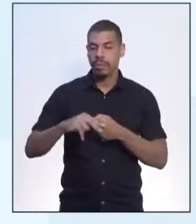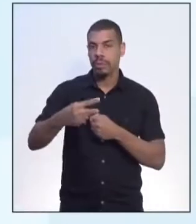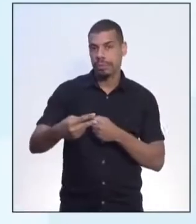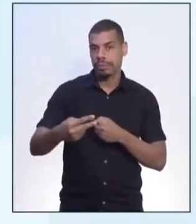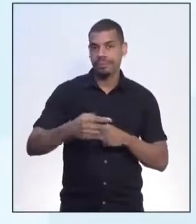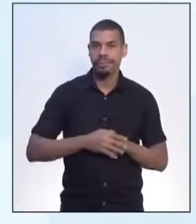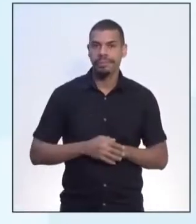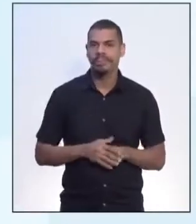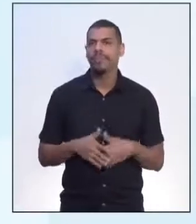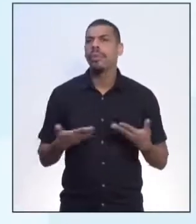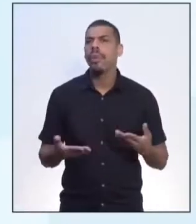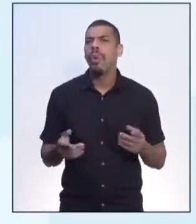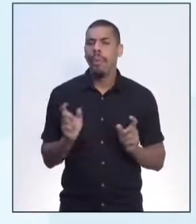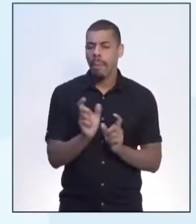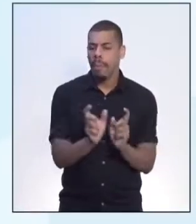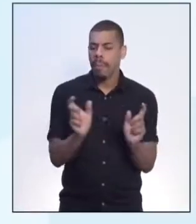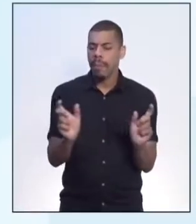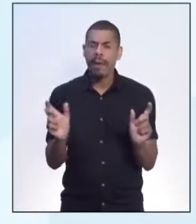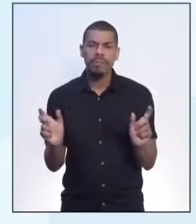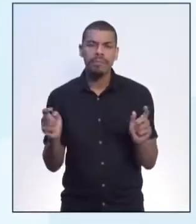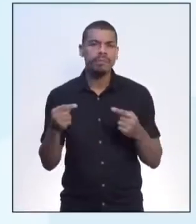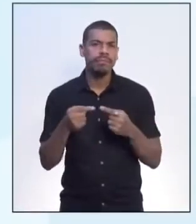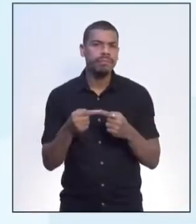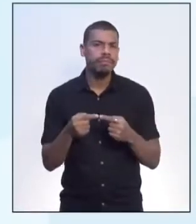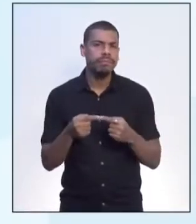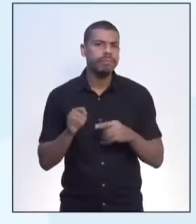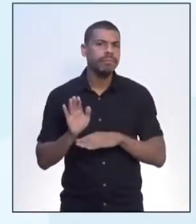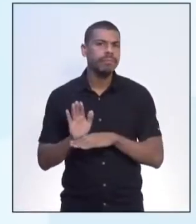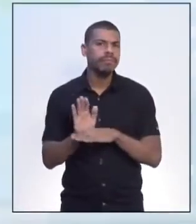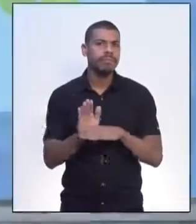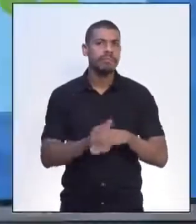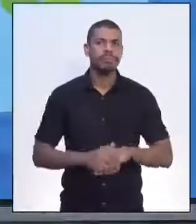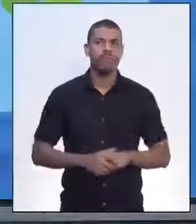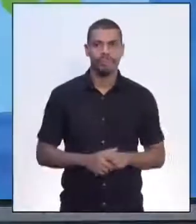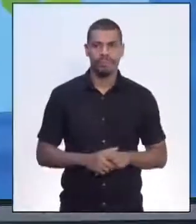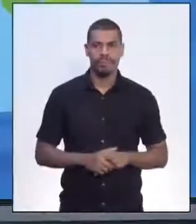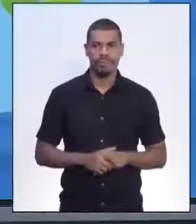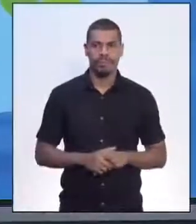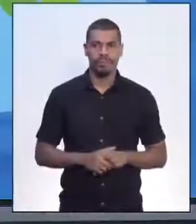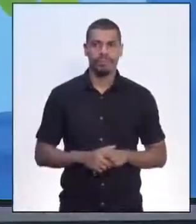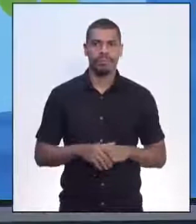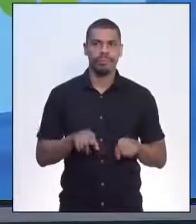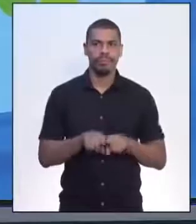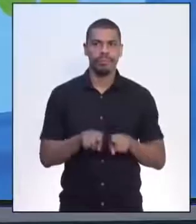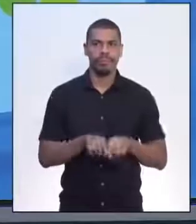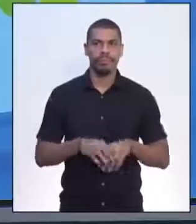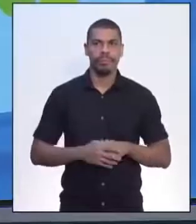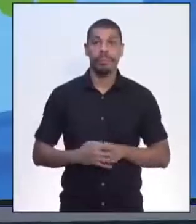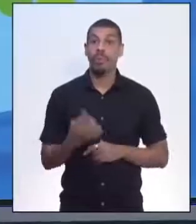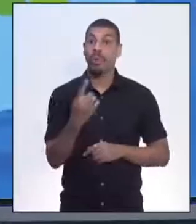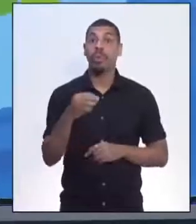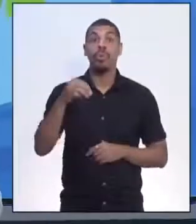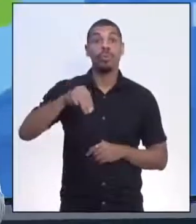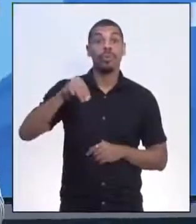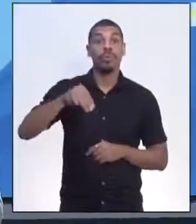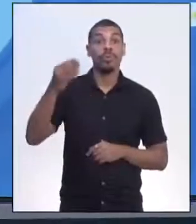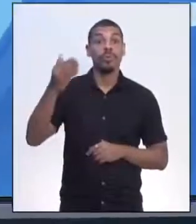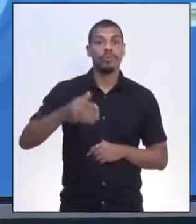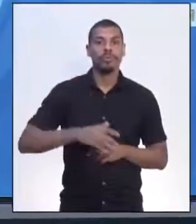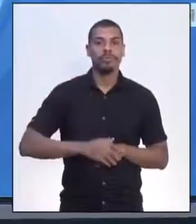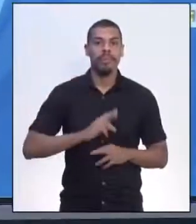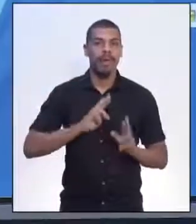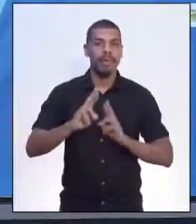efeito. Qual é o link words que eu vou usar ali para ajudar? Para unir essas frases, tá? 1 minuto e meio para